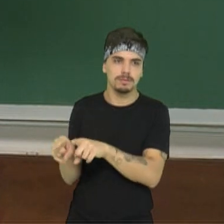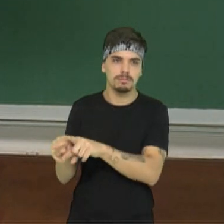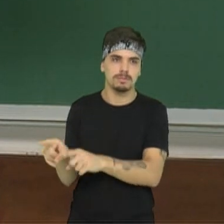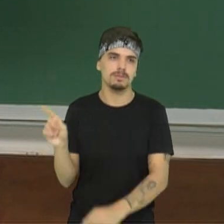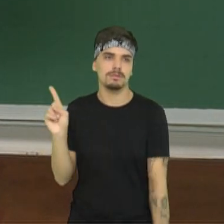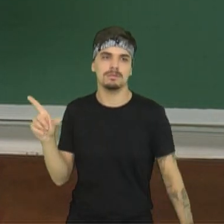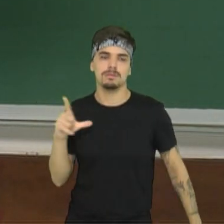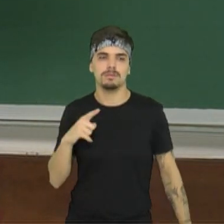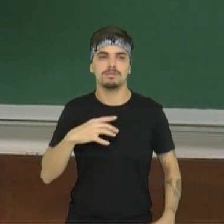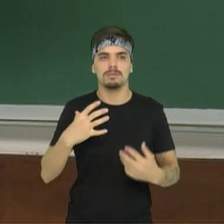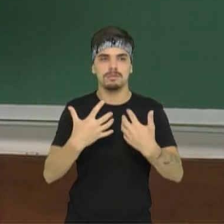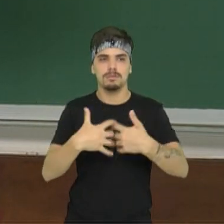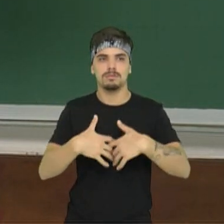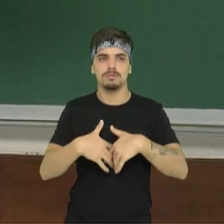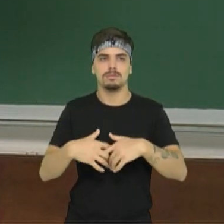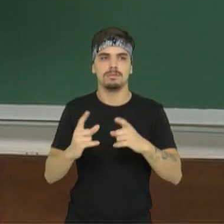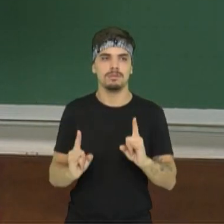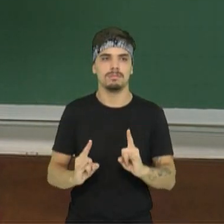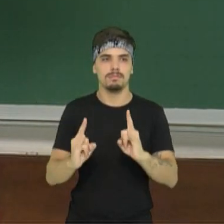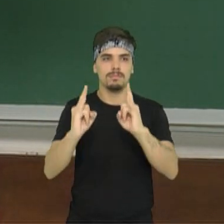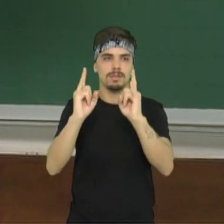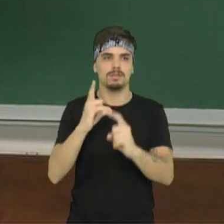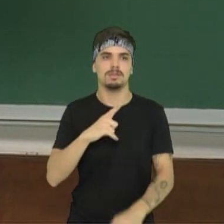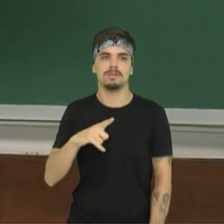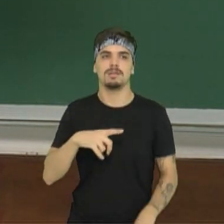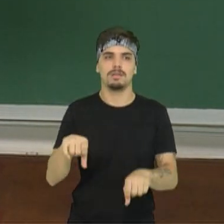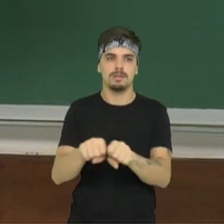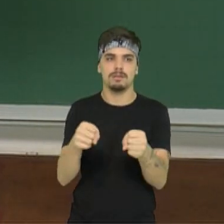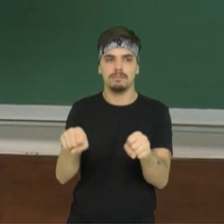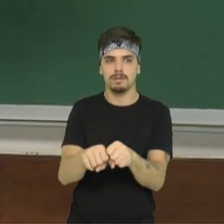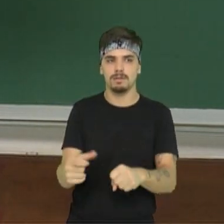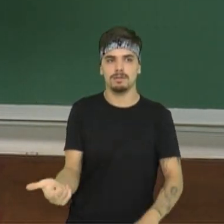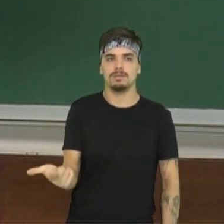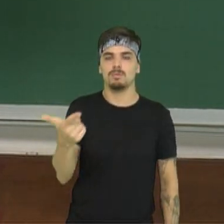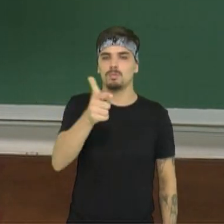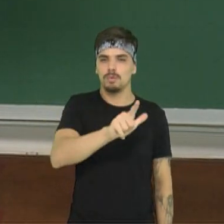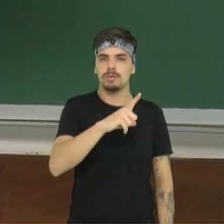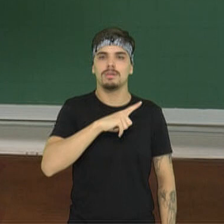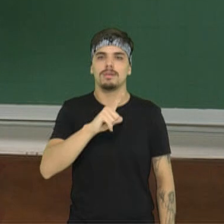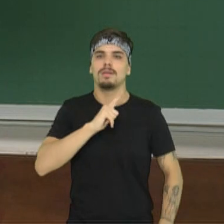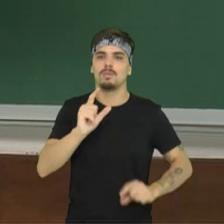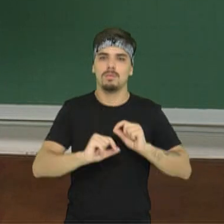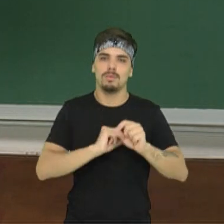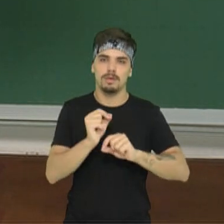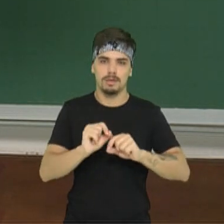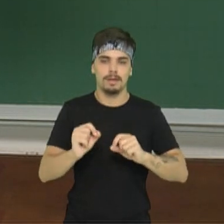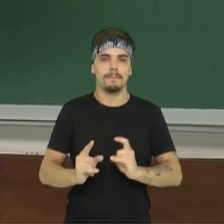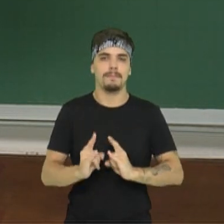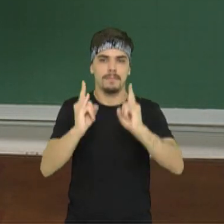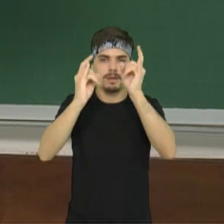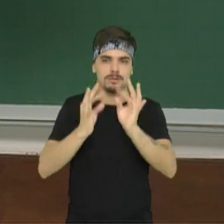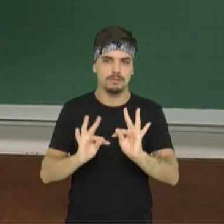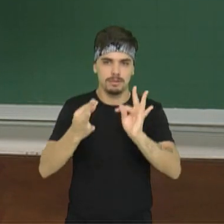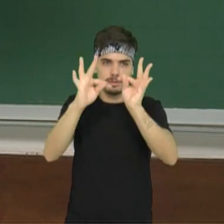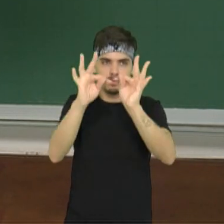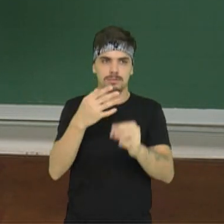A configuração dos prédios, né? Você tem ruínas aqui e aqui você tem prédios extremamente